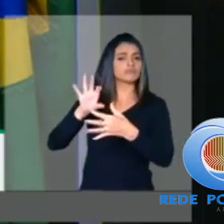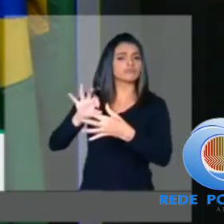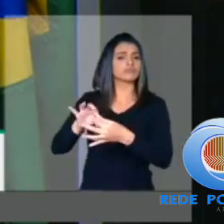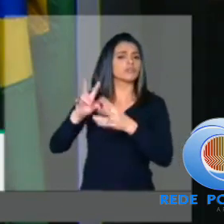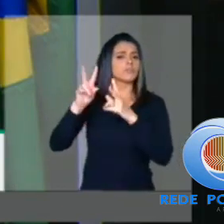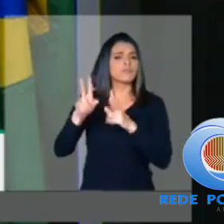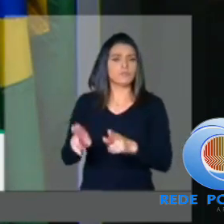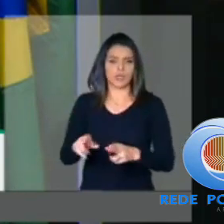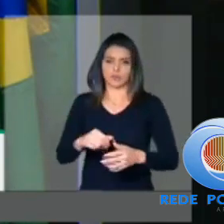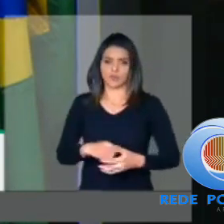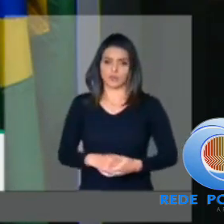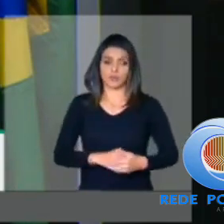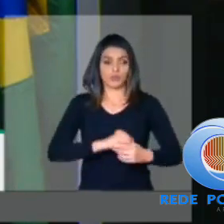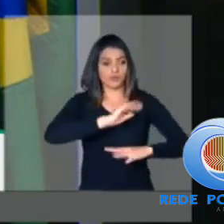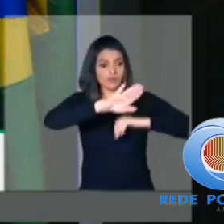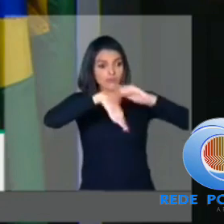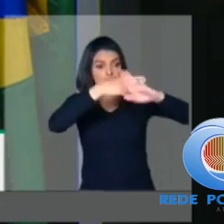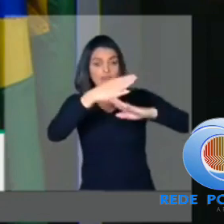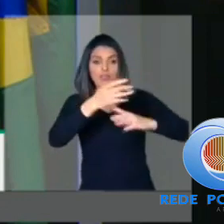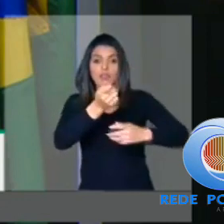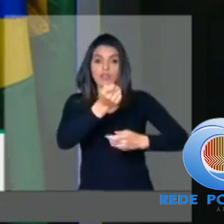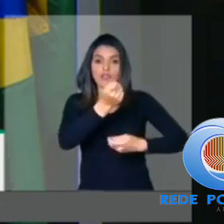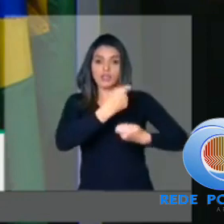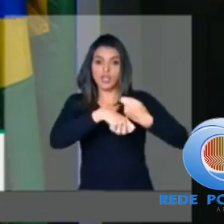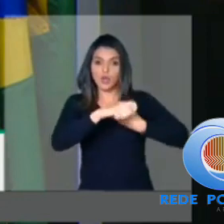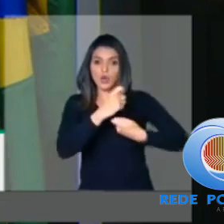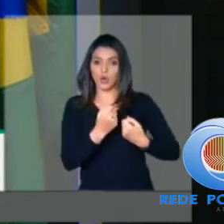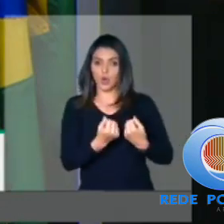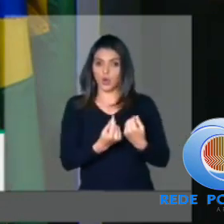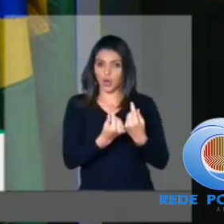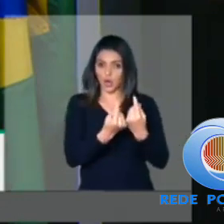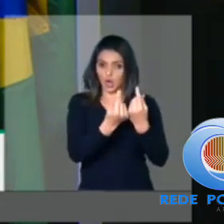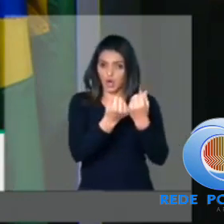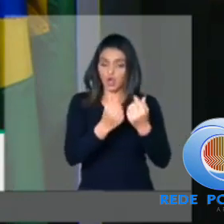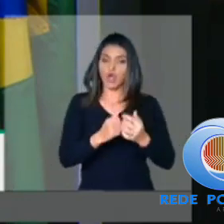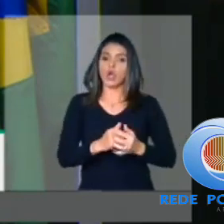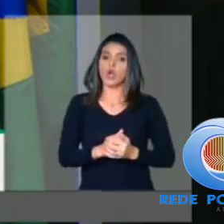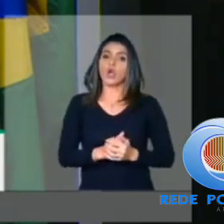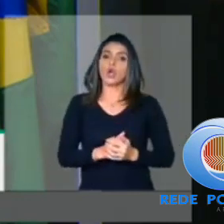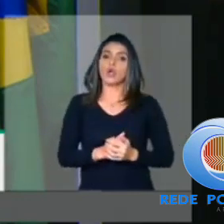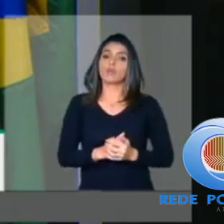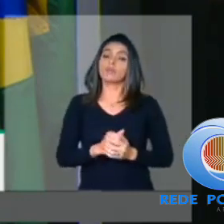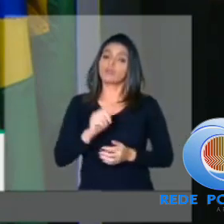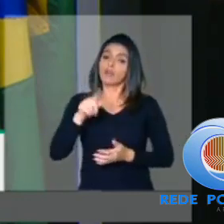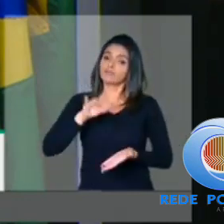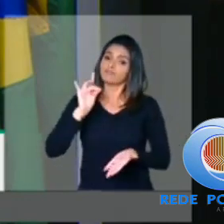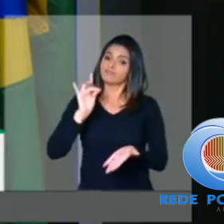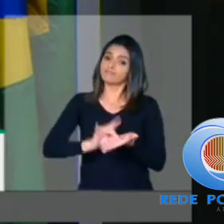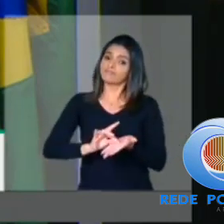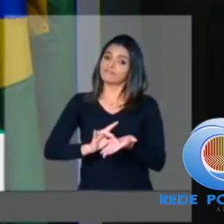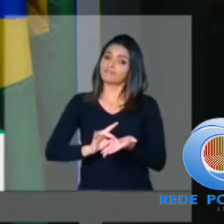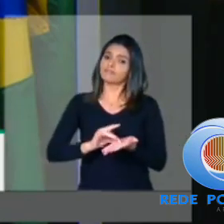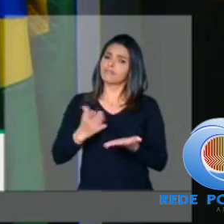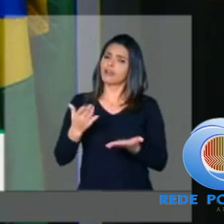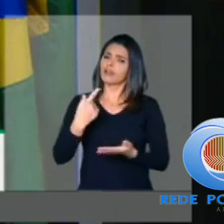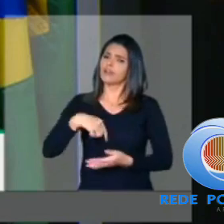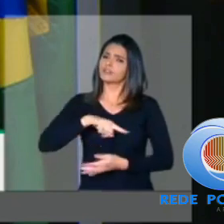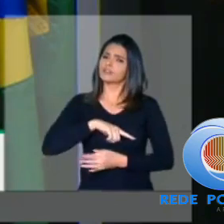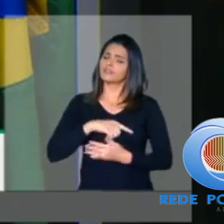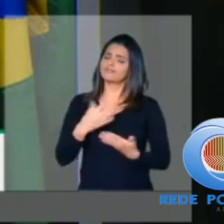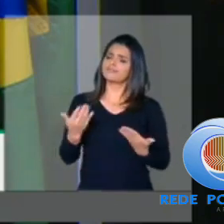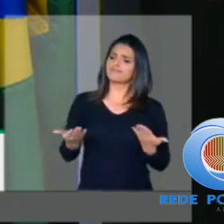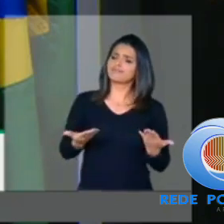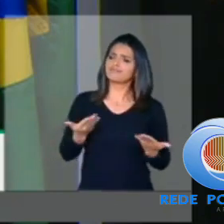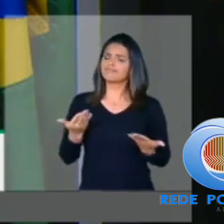de fazer com que o desenvolvimento econômico do país seja uma nova realidade. Realidade que a gente não enfrenta há